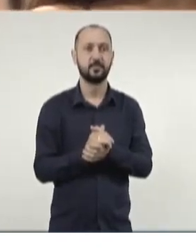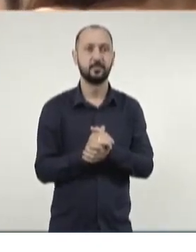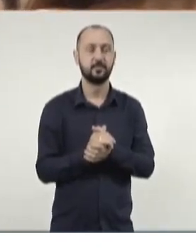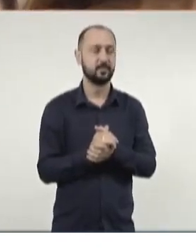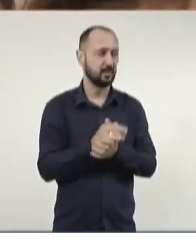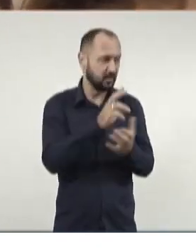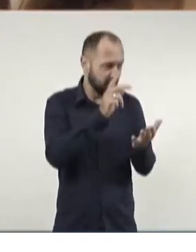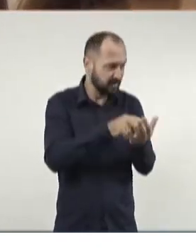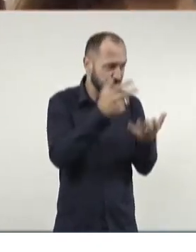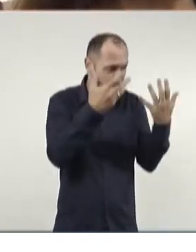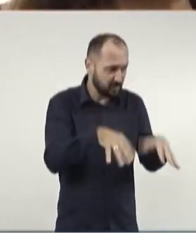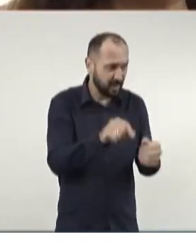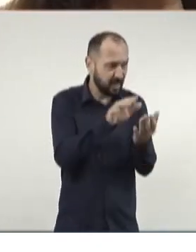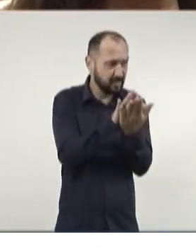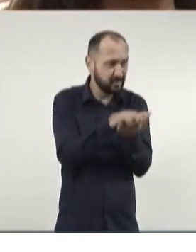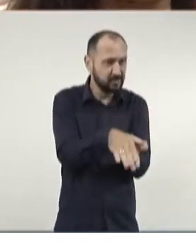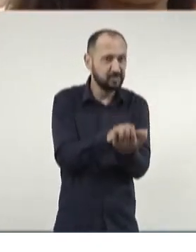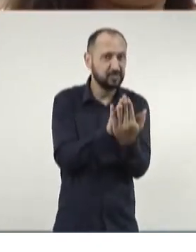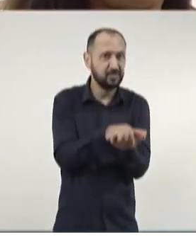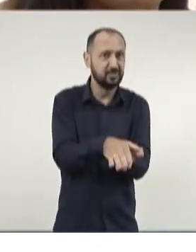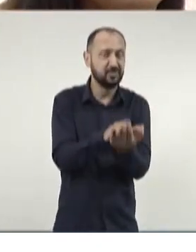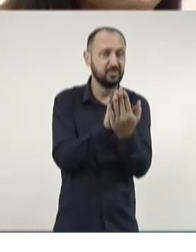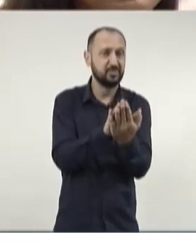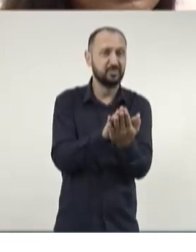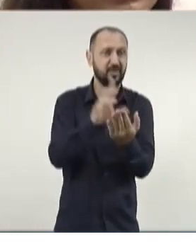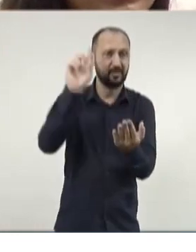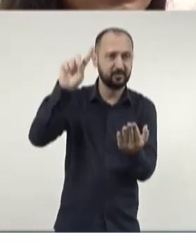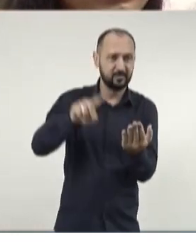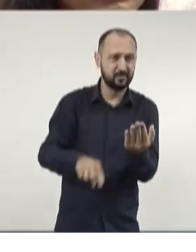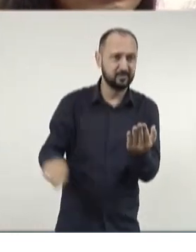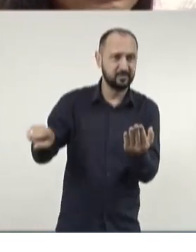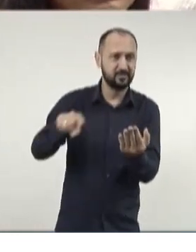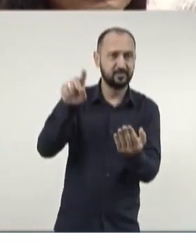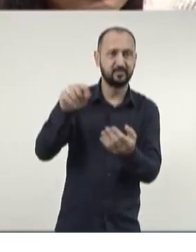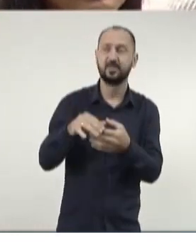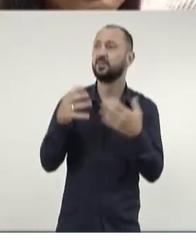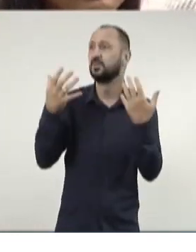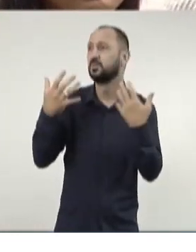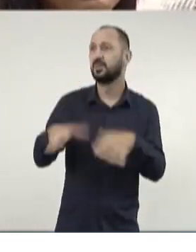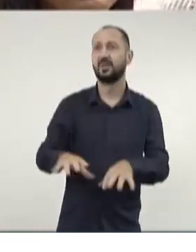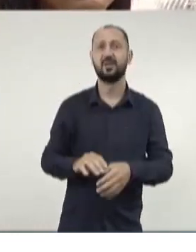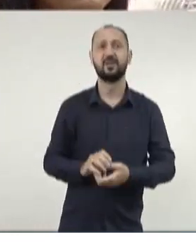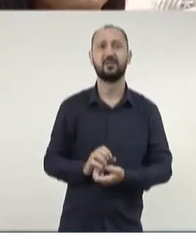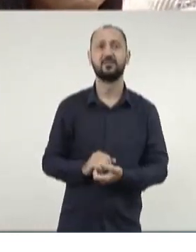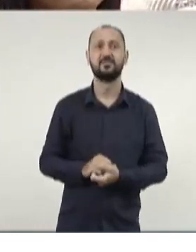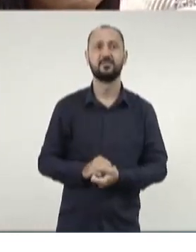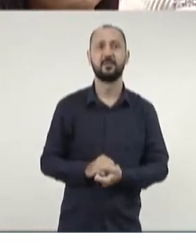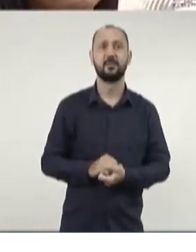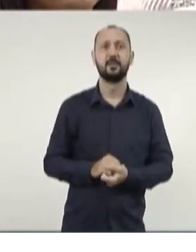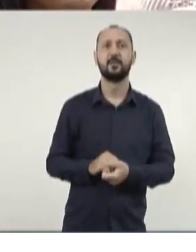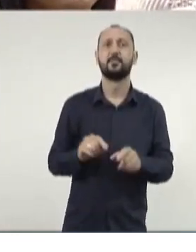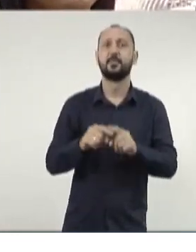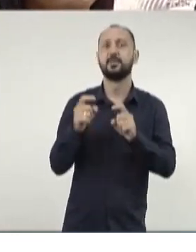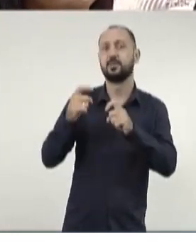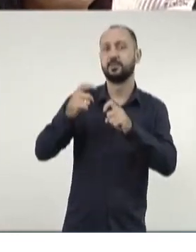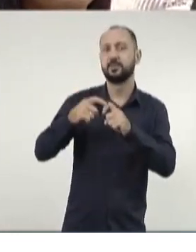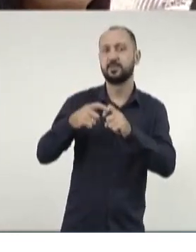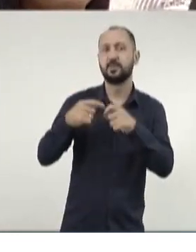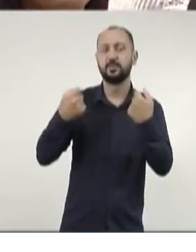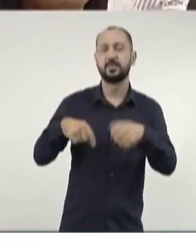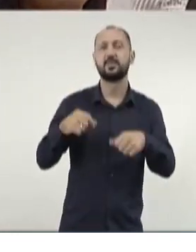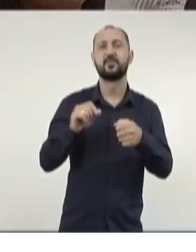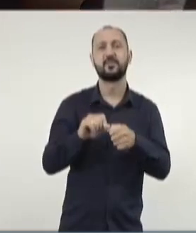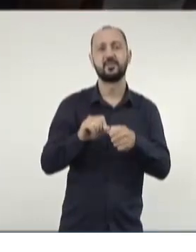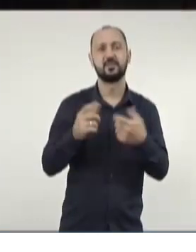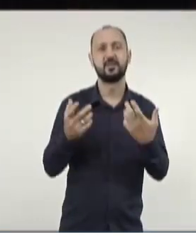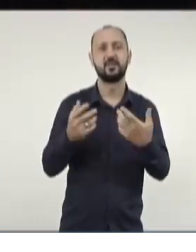isso? A senhora não quer fazer diálise? E ela disse assim, não, doutora, mas o médico falou que eu tinha que